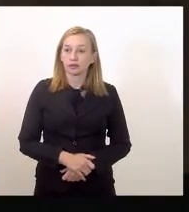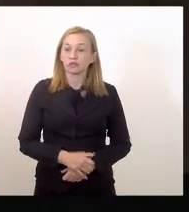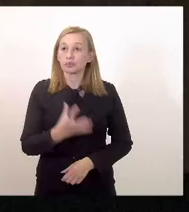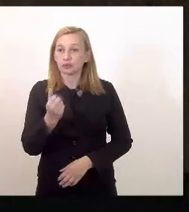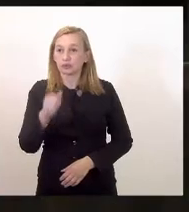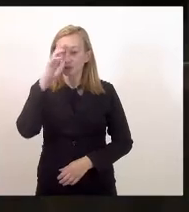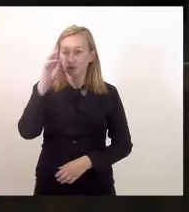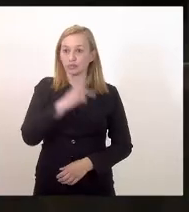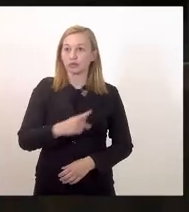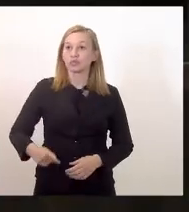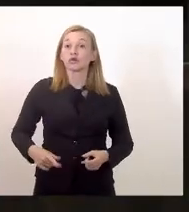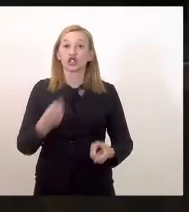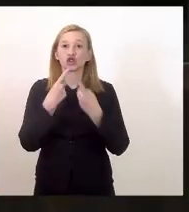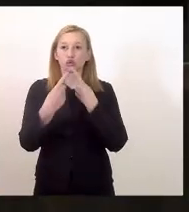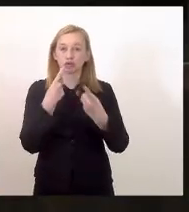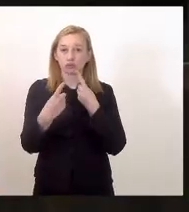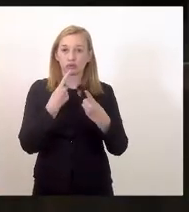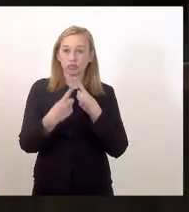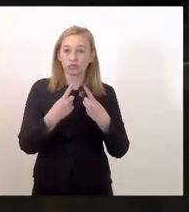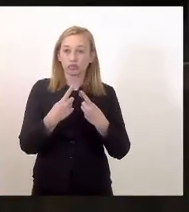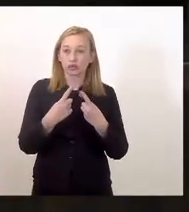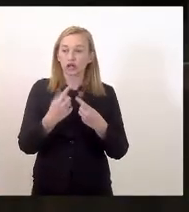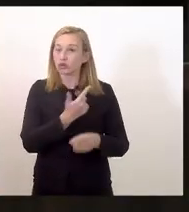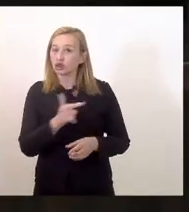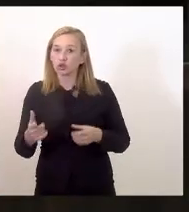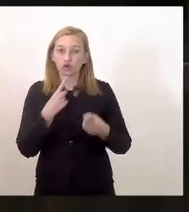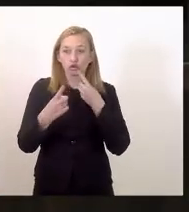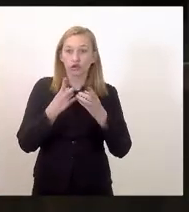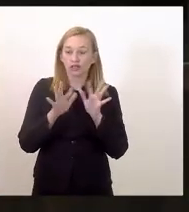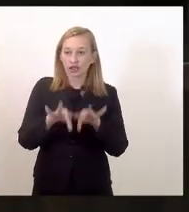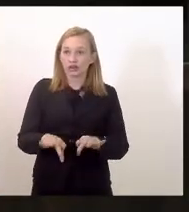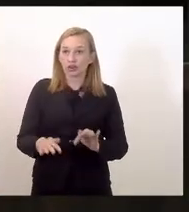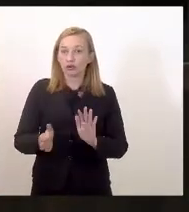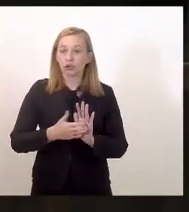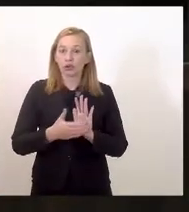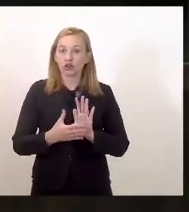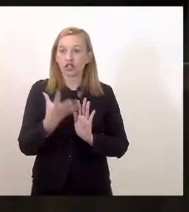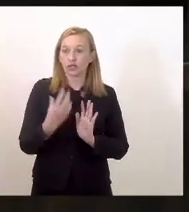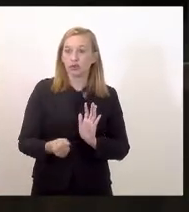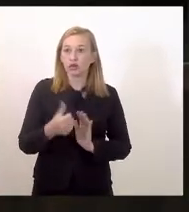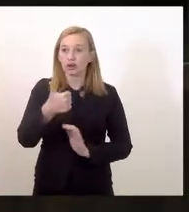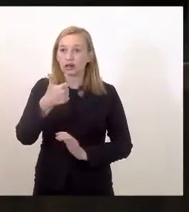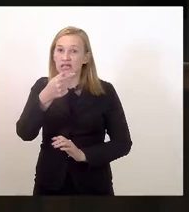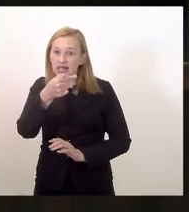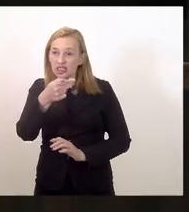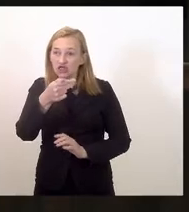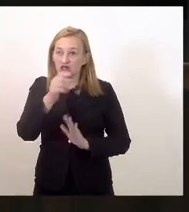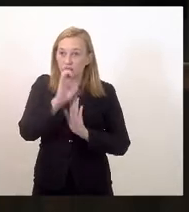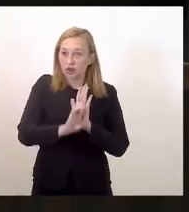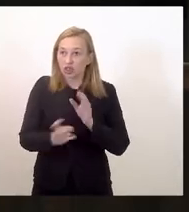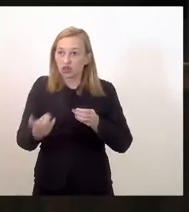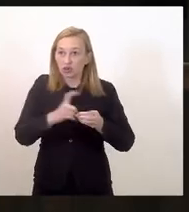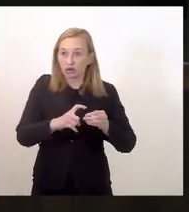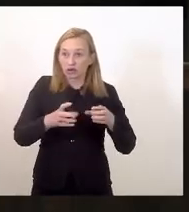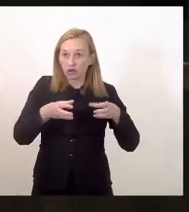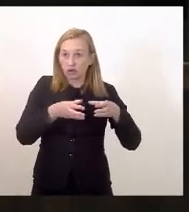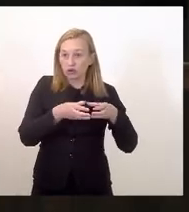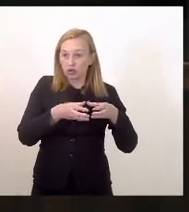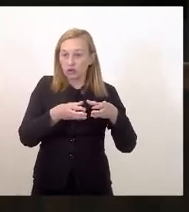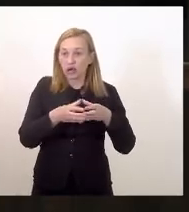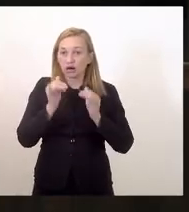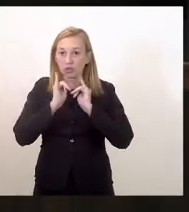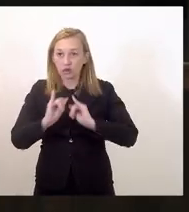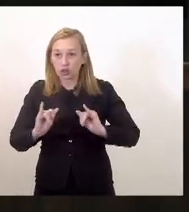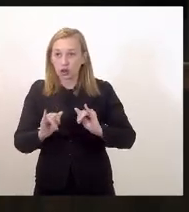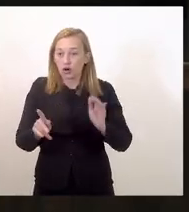Favorável, presidente. Pareceres emitidos em discussão. Não vendo que queira discutir, encerrada a discussão. A presente proposta recebeu 7 emendas e retorna às comissões.